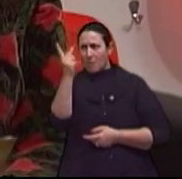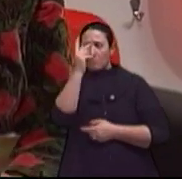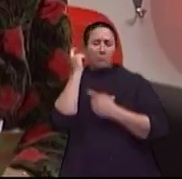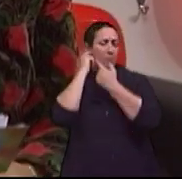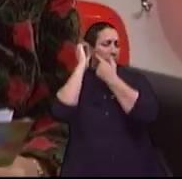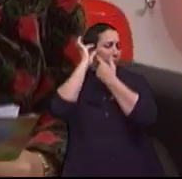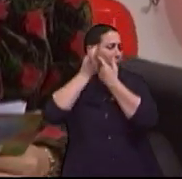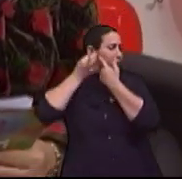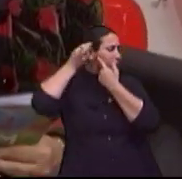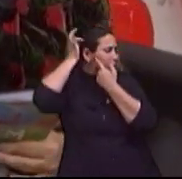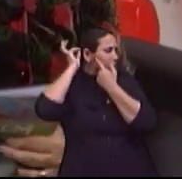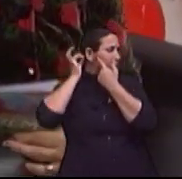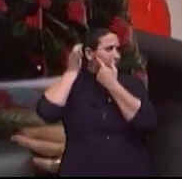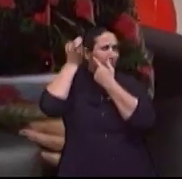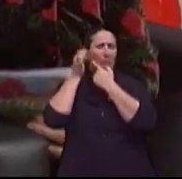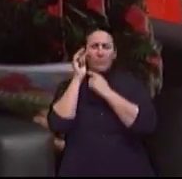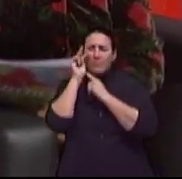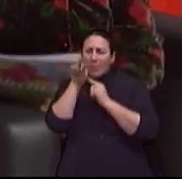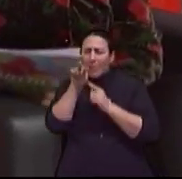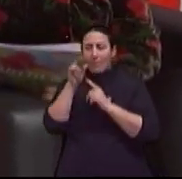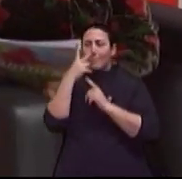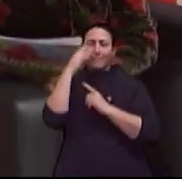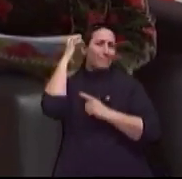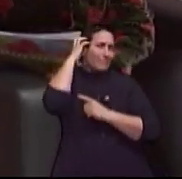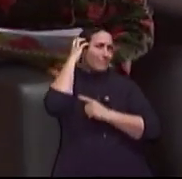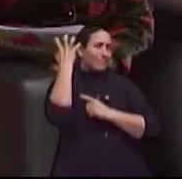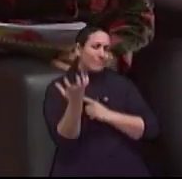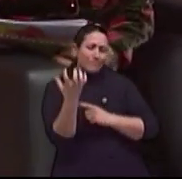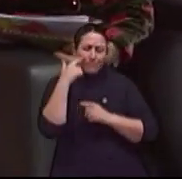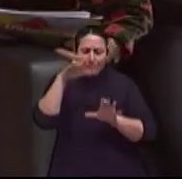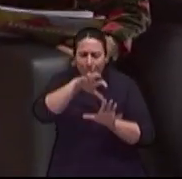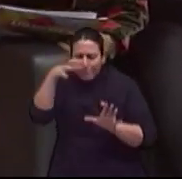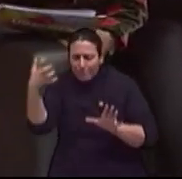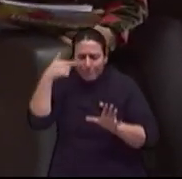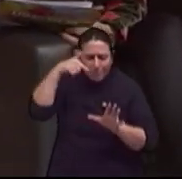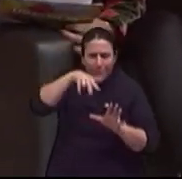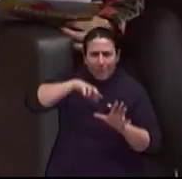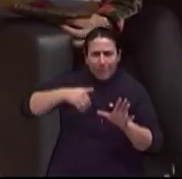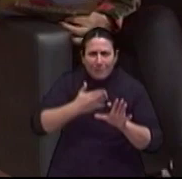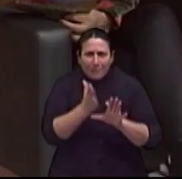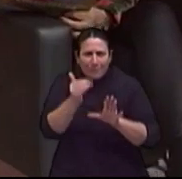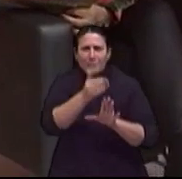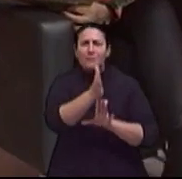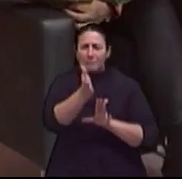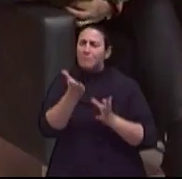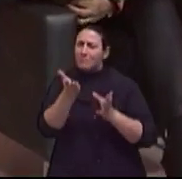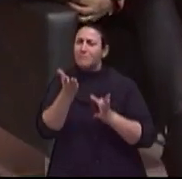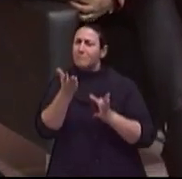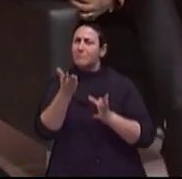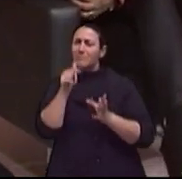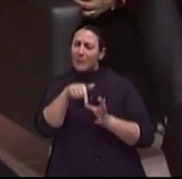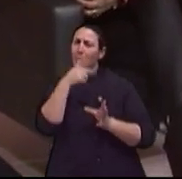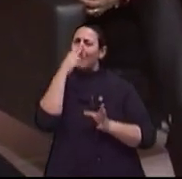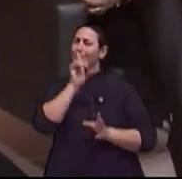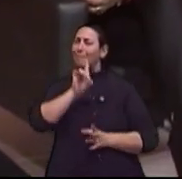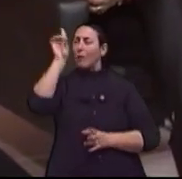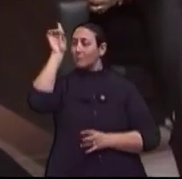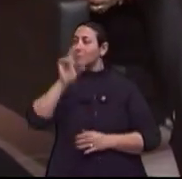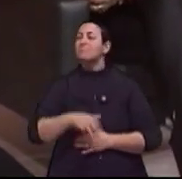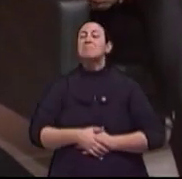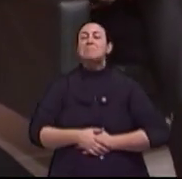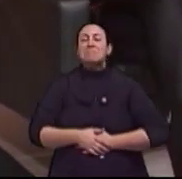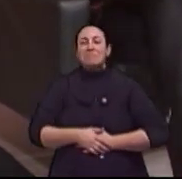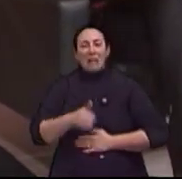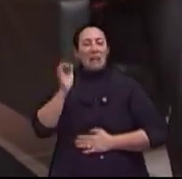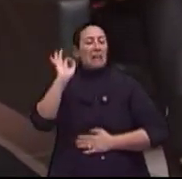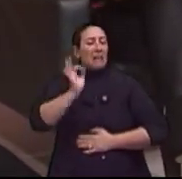e o ouvido interno aquilo ali é um é um engenho de Deus como diz o outro né quando eu estudei na faculdade eu disse Deus